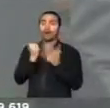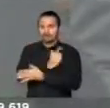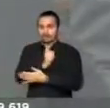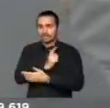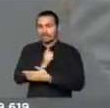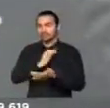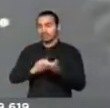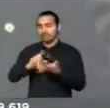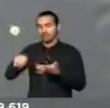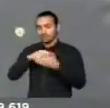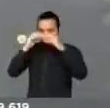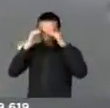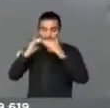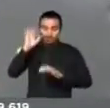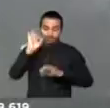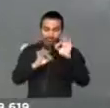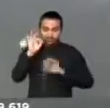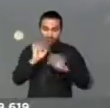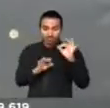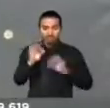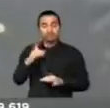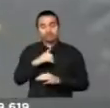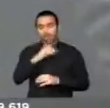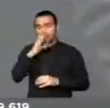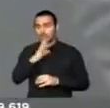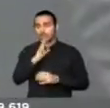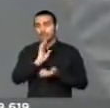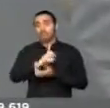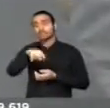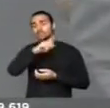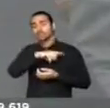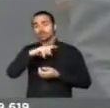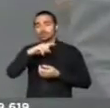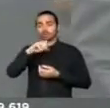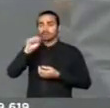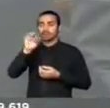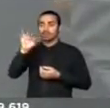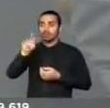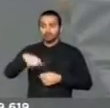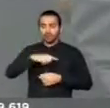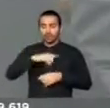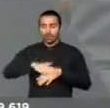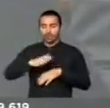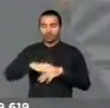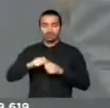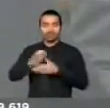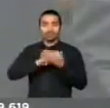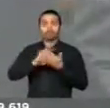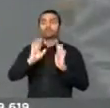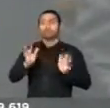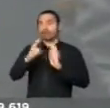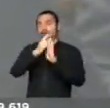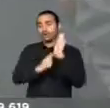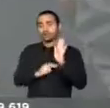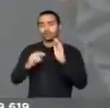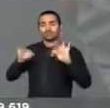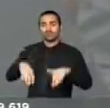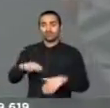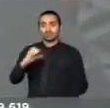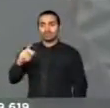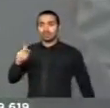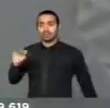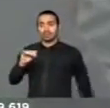da justiça, haver uma condenação no Supremo e nós deixarmos de fazer a nossa parte. Já basta o relatório final da CPI da